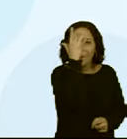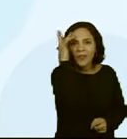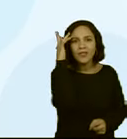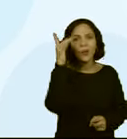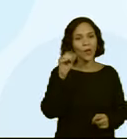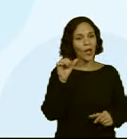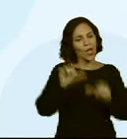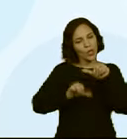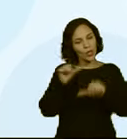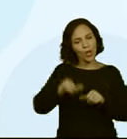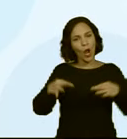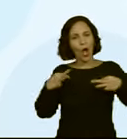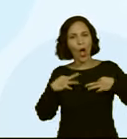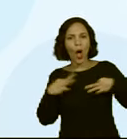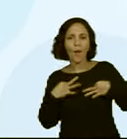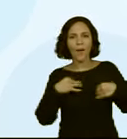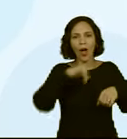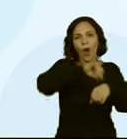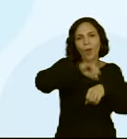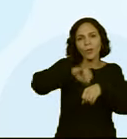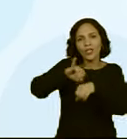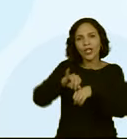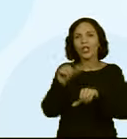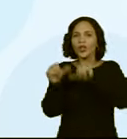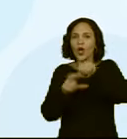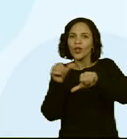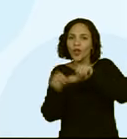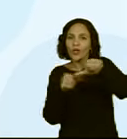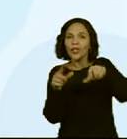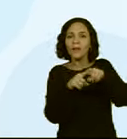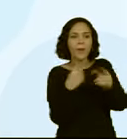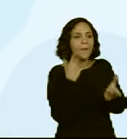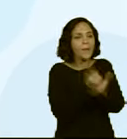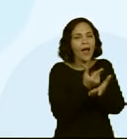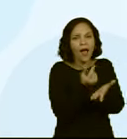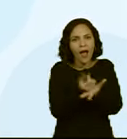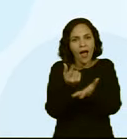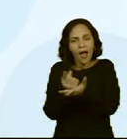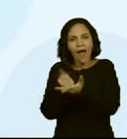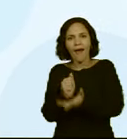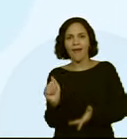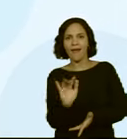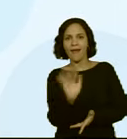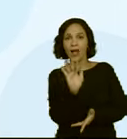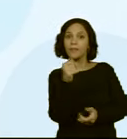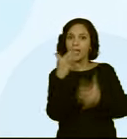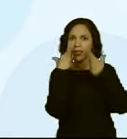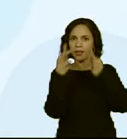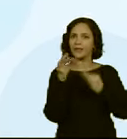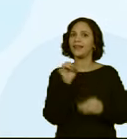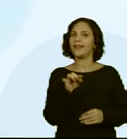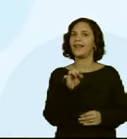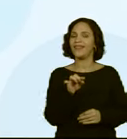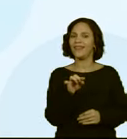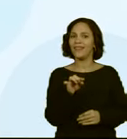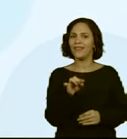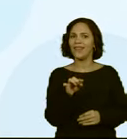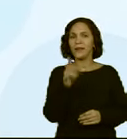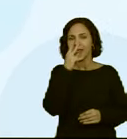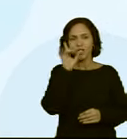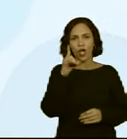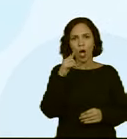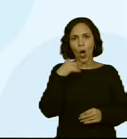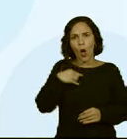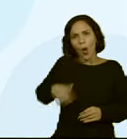a trocar roupas e objetos com frequência ou a pagar mais por eles e a gente tentar atento a isso não é somente